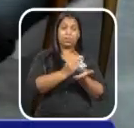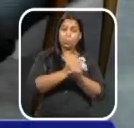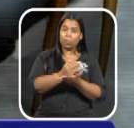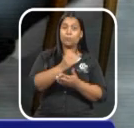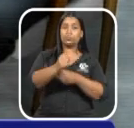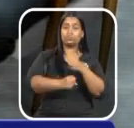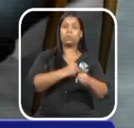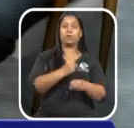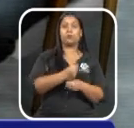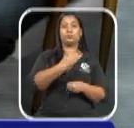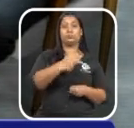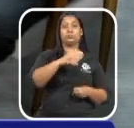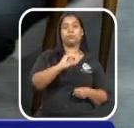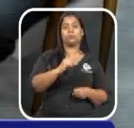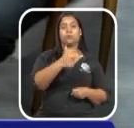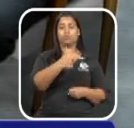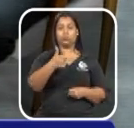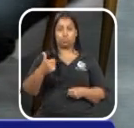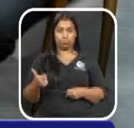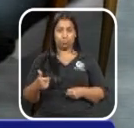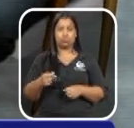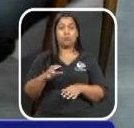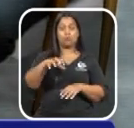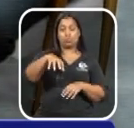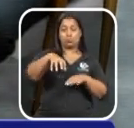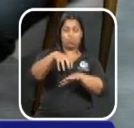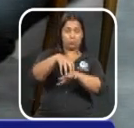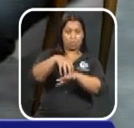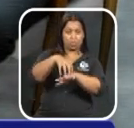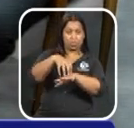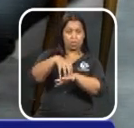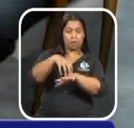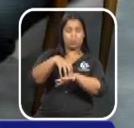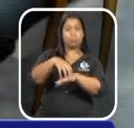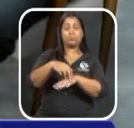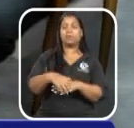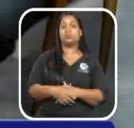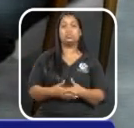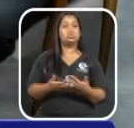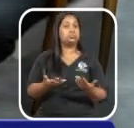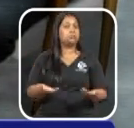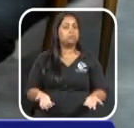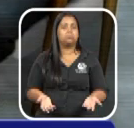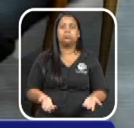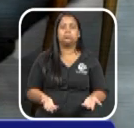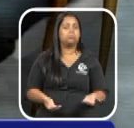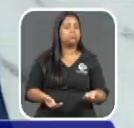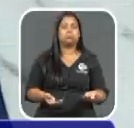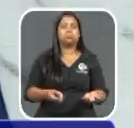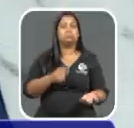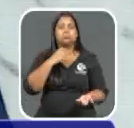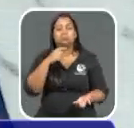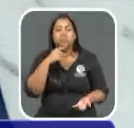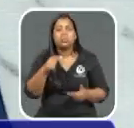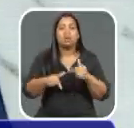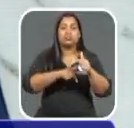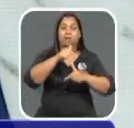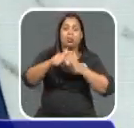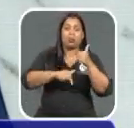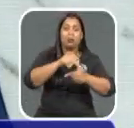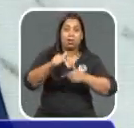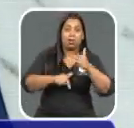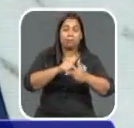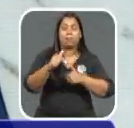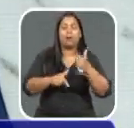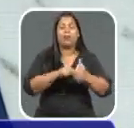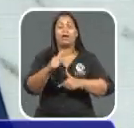de 2021, né, com um gabinete que o senhor comentou fora das câmeras que ninguém era dessa área. Já são 2 anos